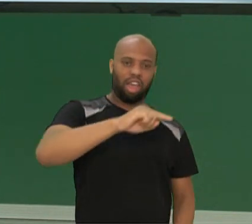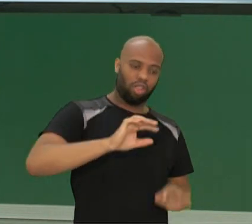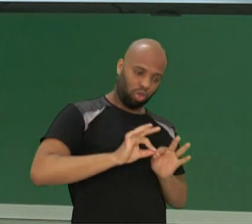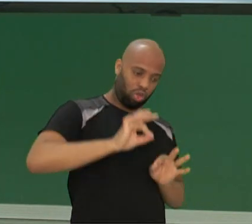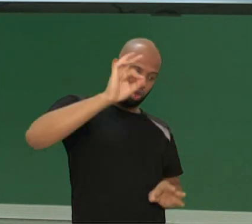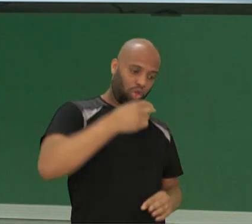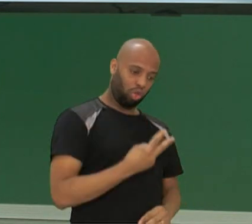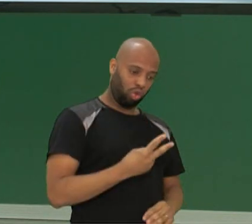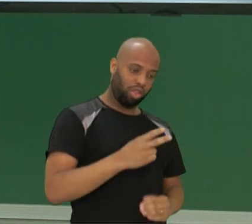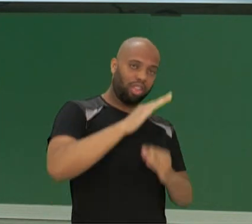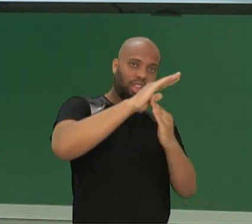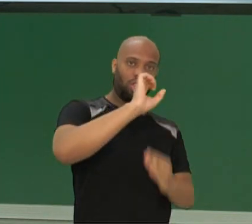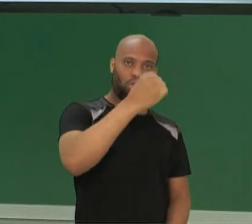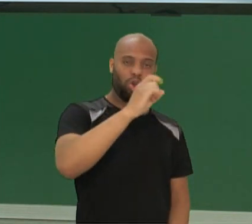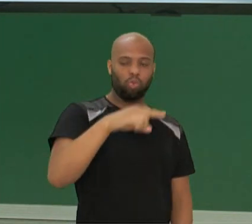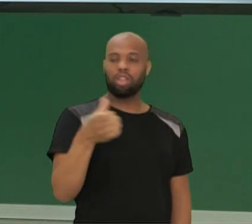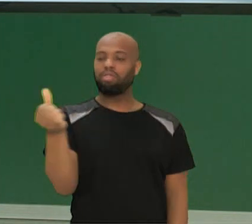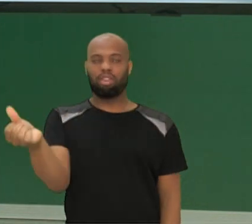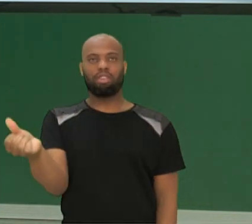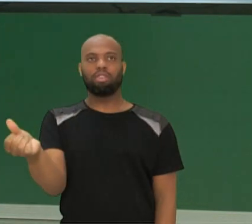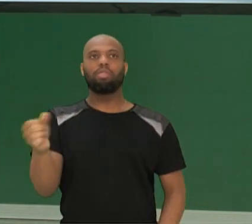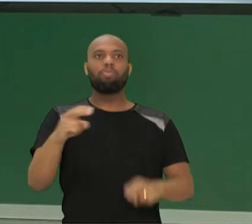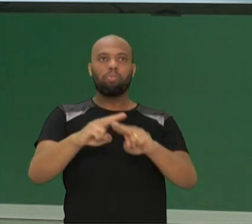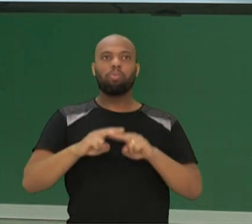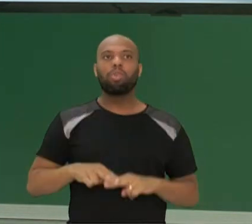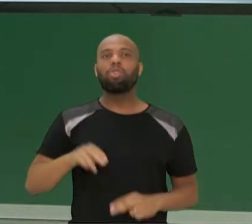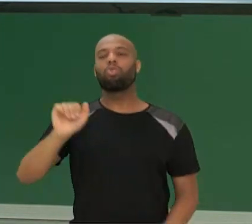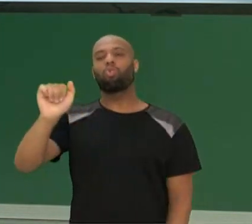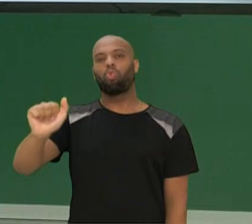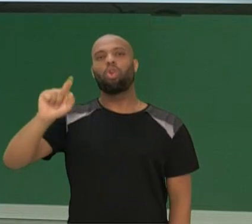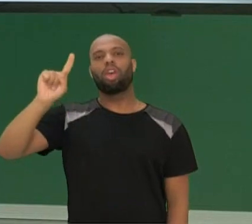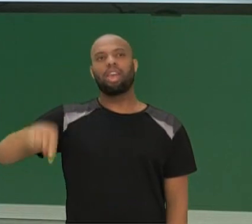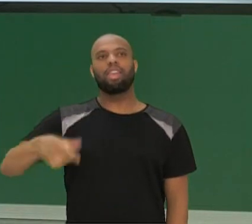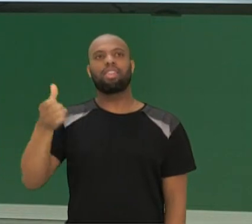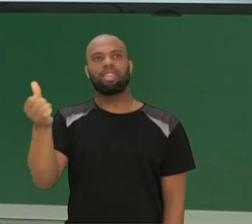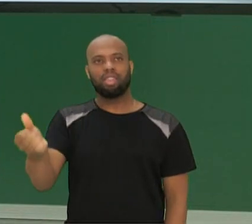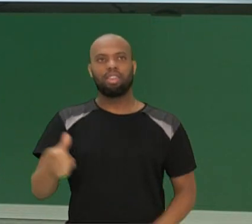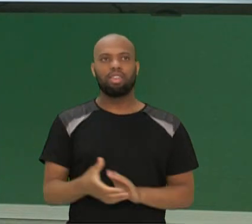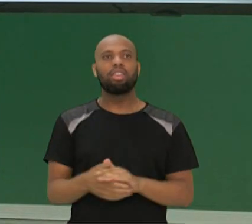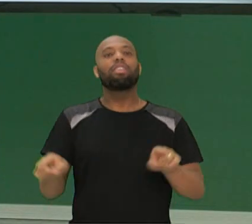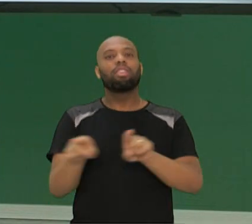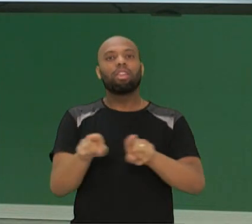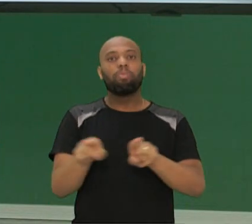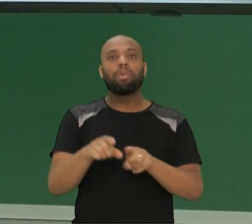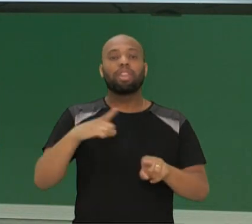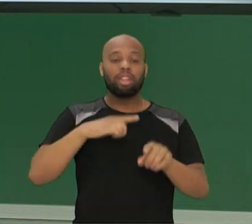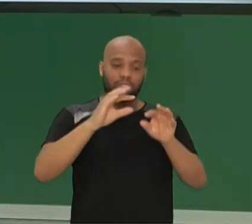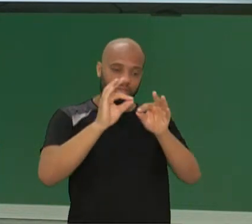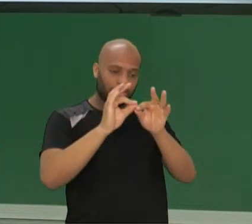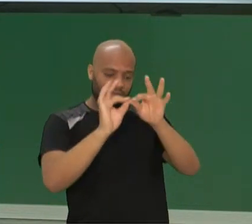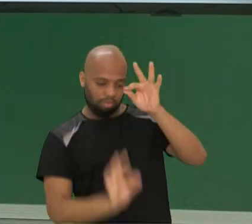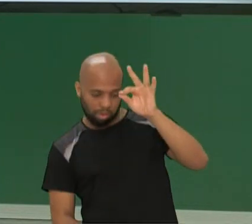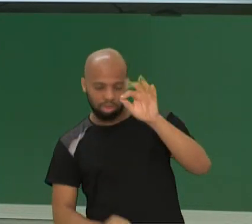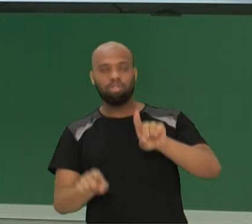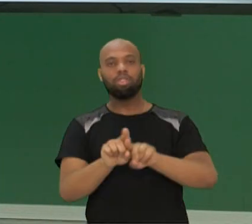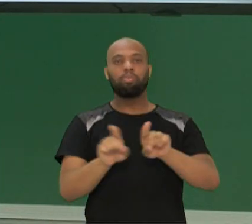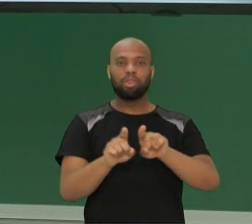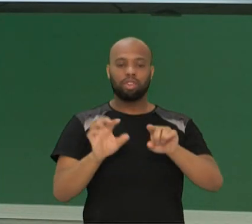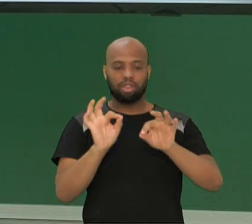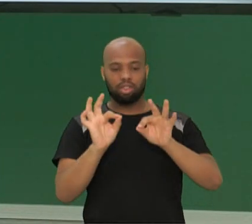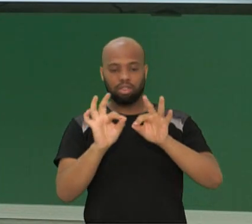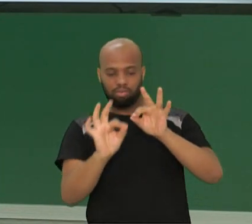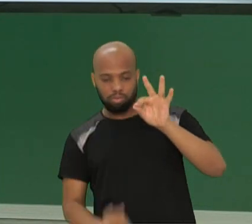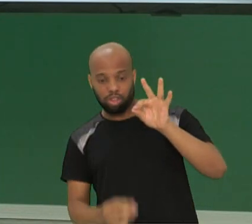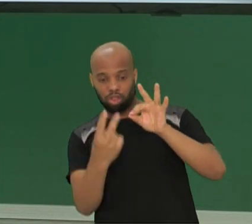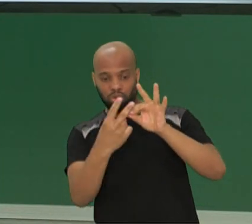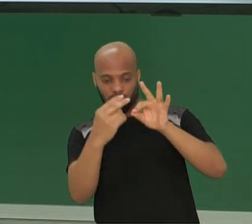que são 6 unidades. Por isso que o A vale 6. Vale também no sentido contrário, tá, gente? Do 2